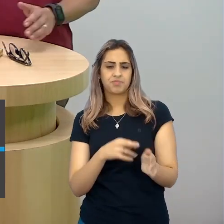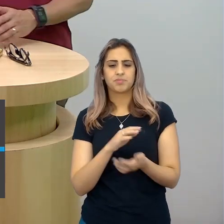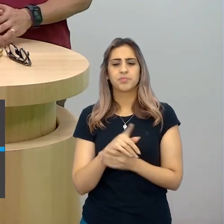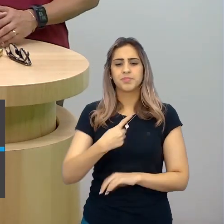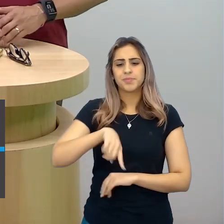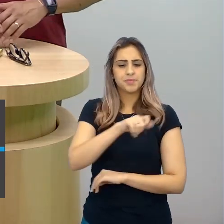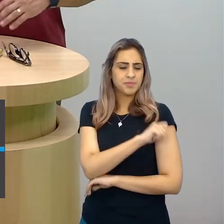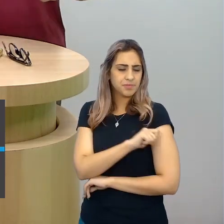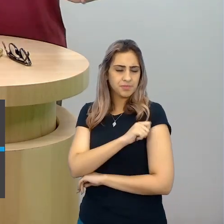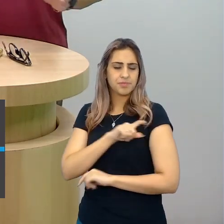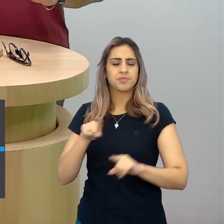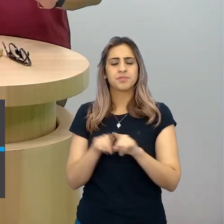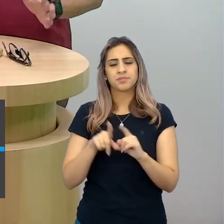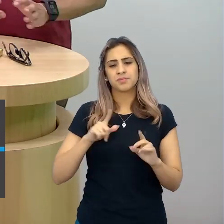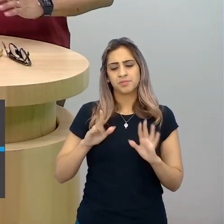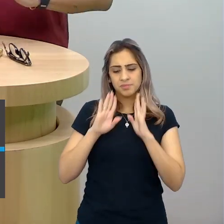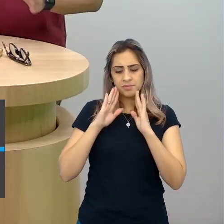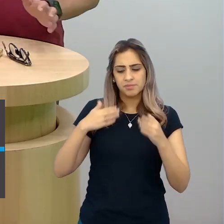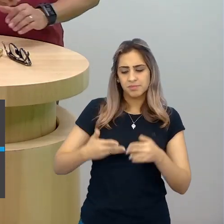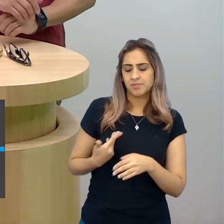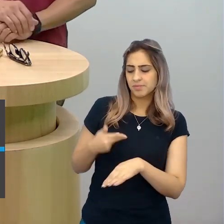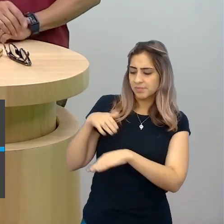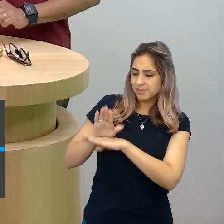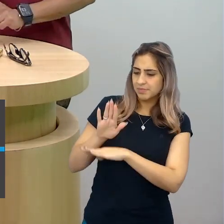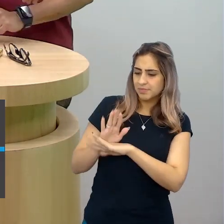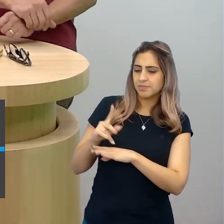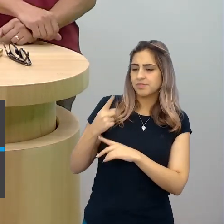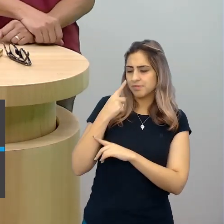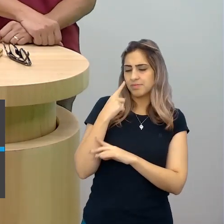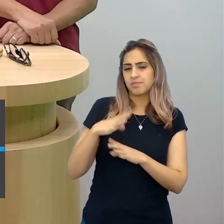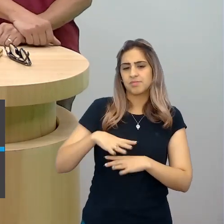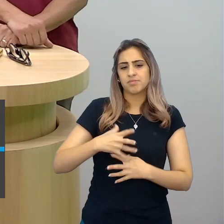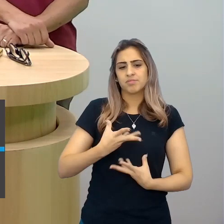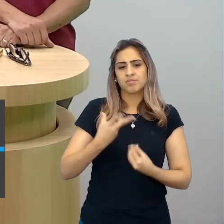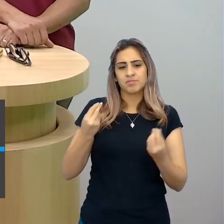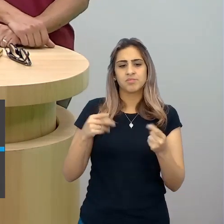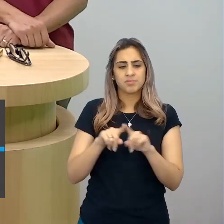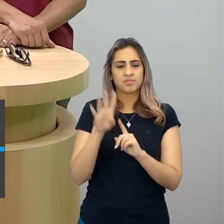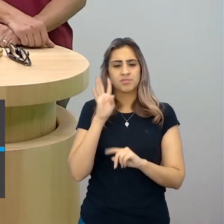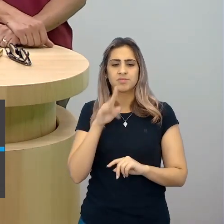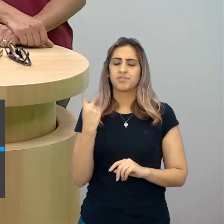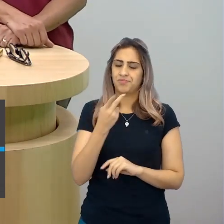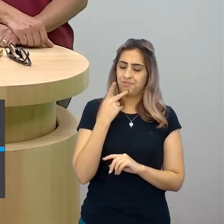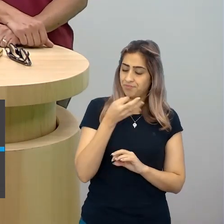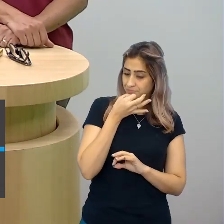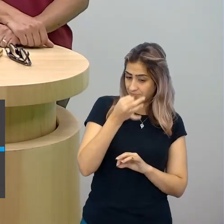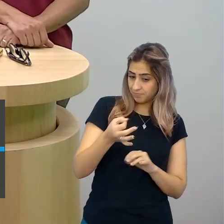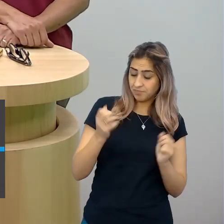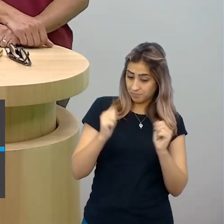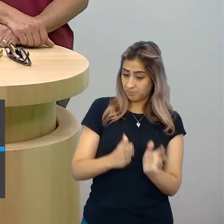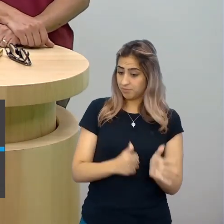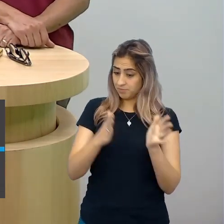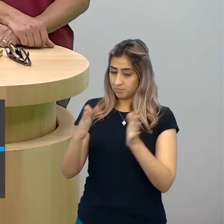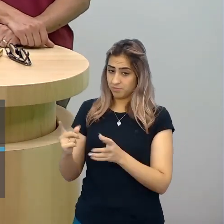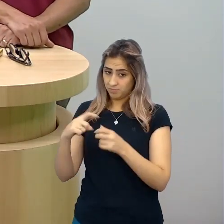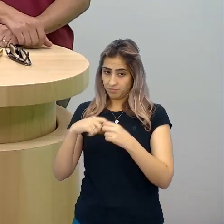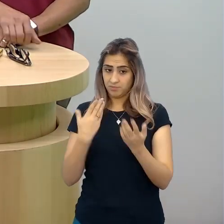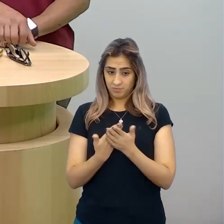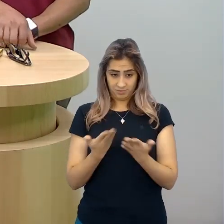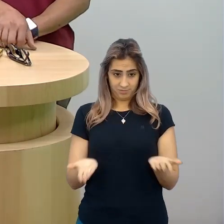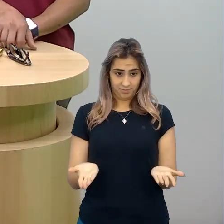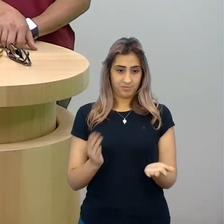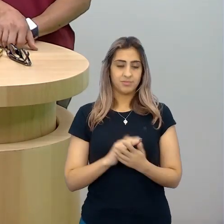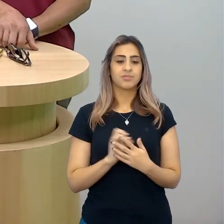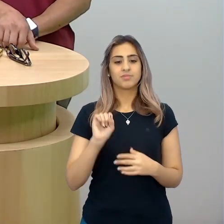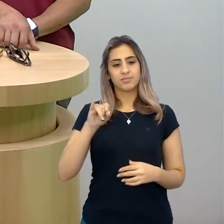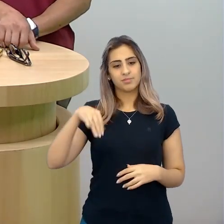os alunos aí, né? Terem inspiração para trabalhos, apresentações, é bem legal. Tá bom. Falamos do assunto, então. Podemos, então, agora voltar para a aula. Bora? Agora